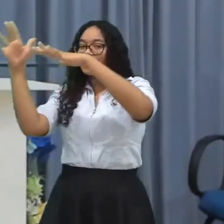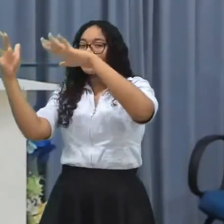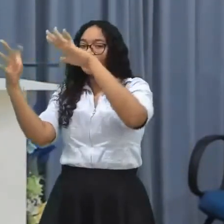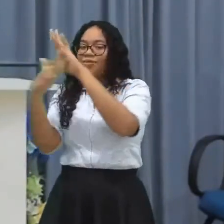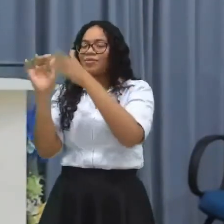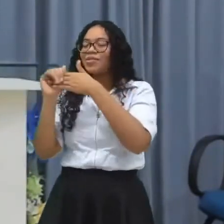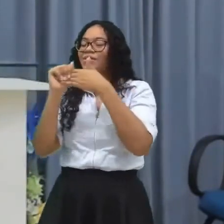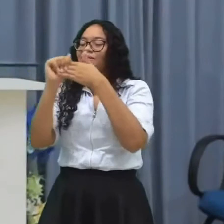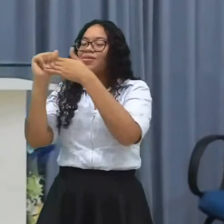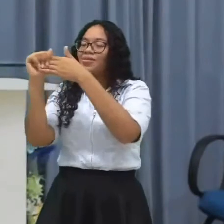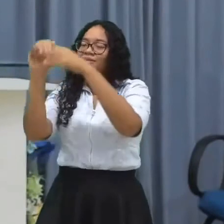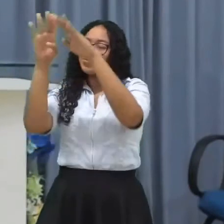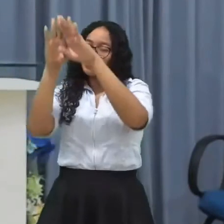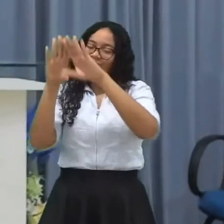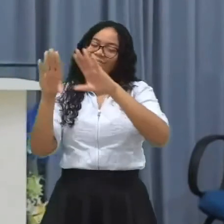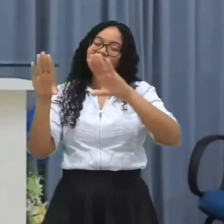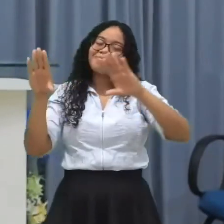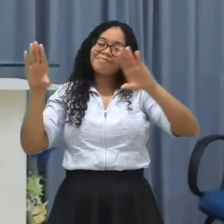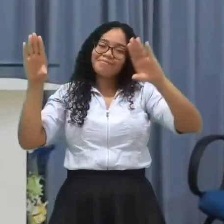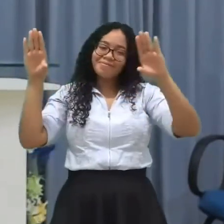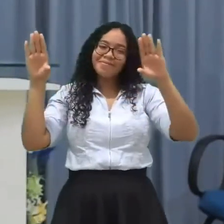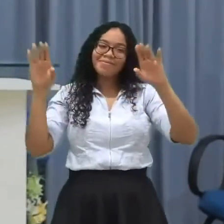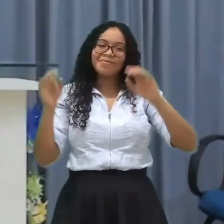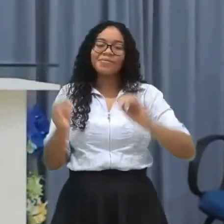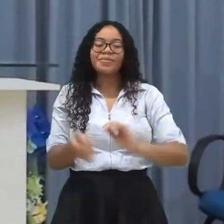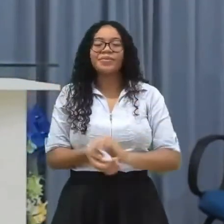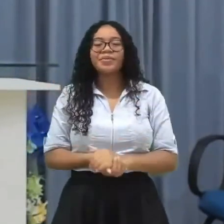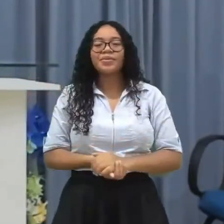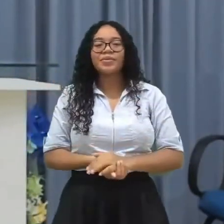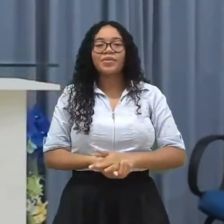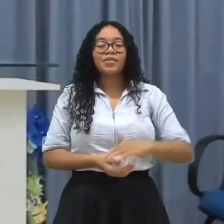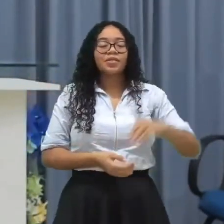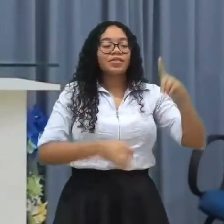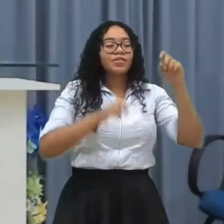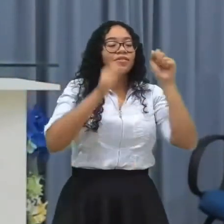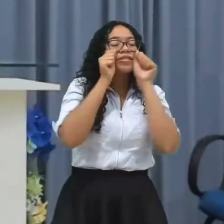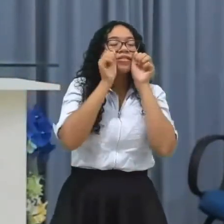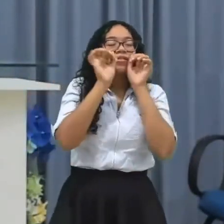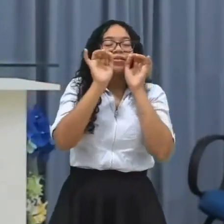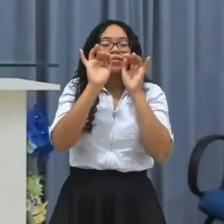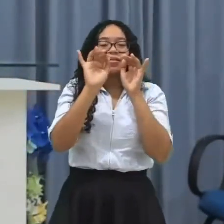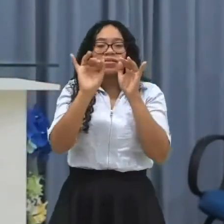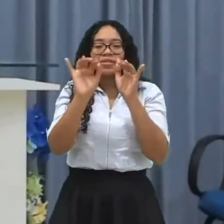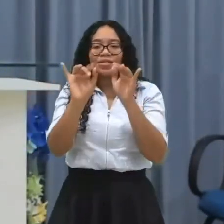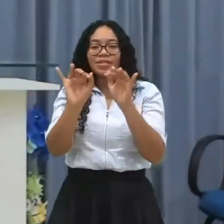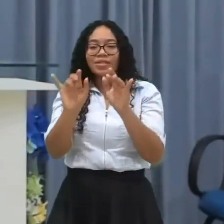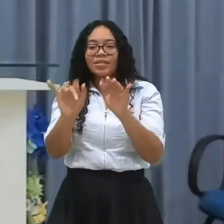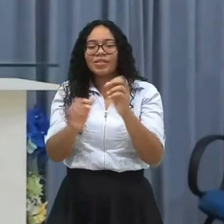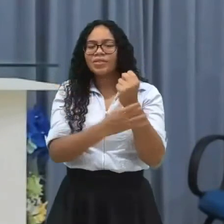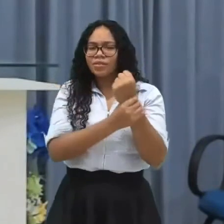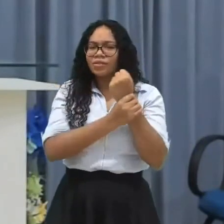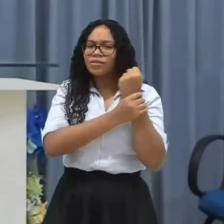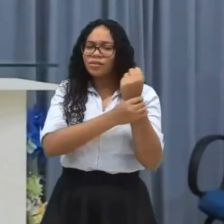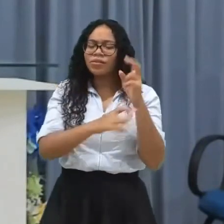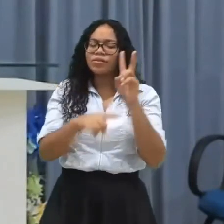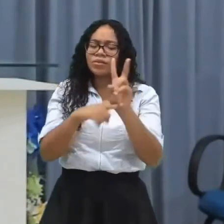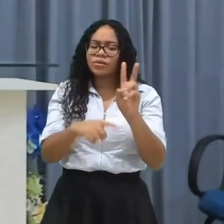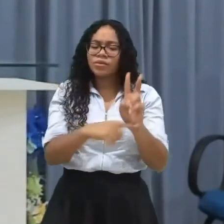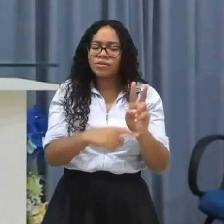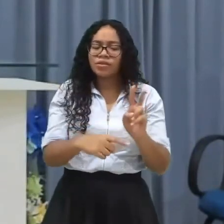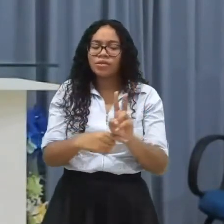conduzir pelos portais da glória. Que Ele nos abençoe, que Ele nos guarde, que esta palavra